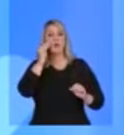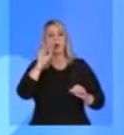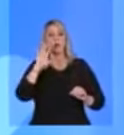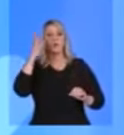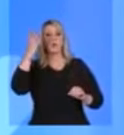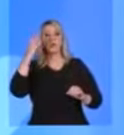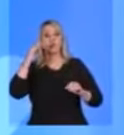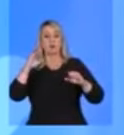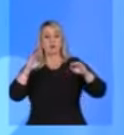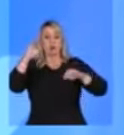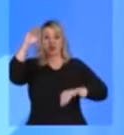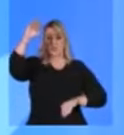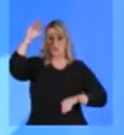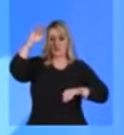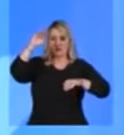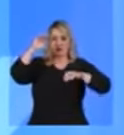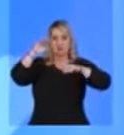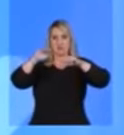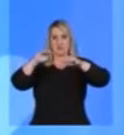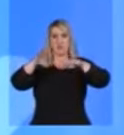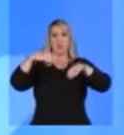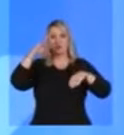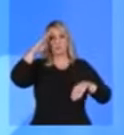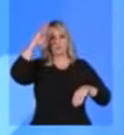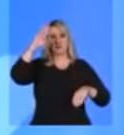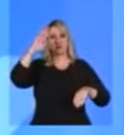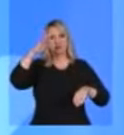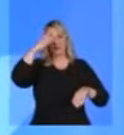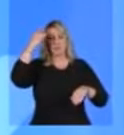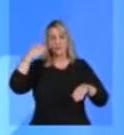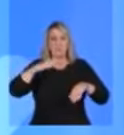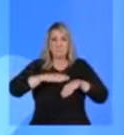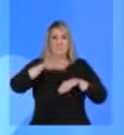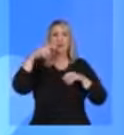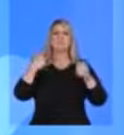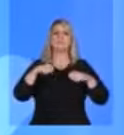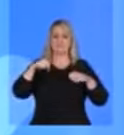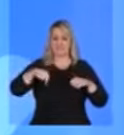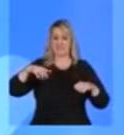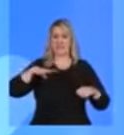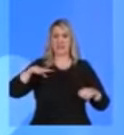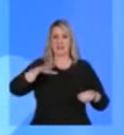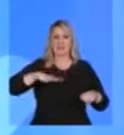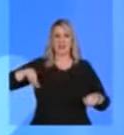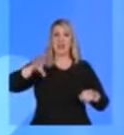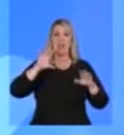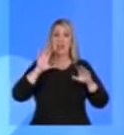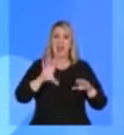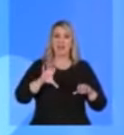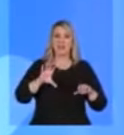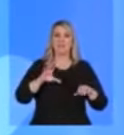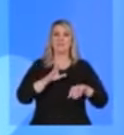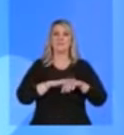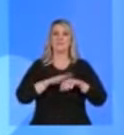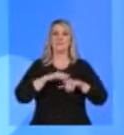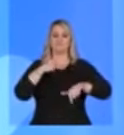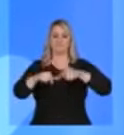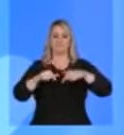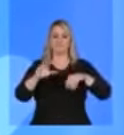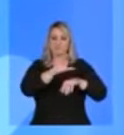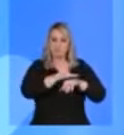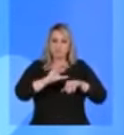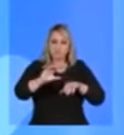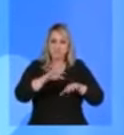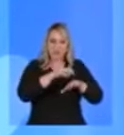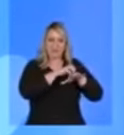a desigualdade reduz quando a gente prioriza quem mais precisa nessa cidade é assim que eu vou fazer como Prefeito investir no